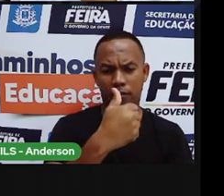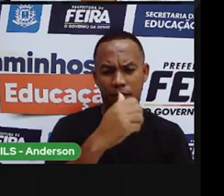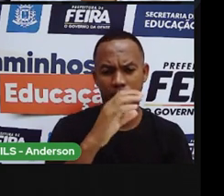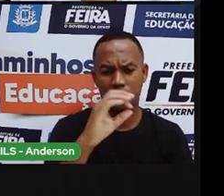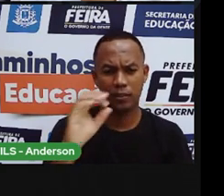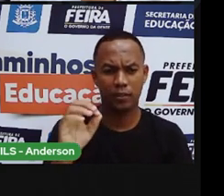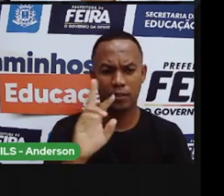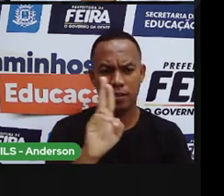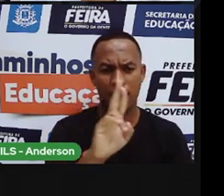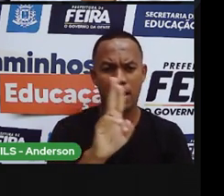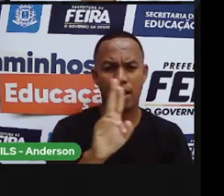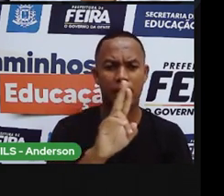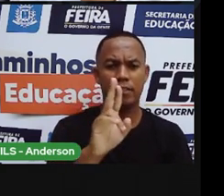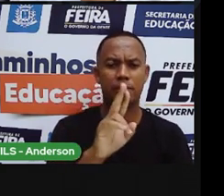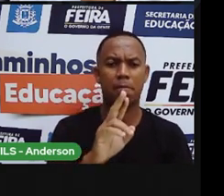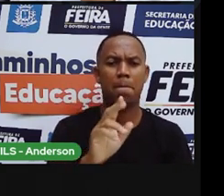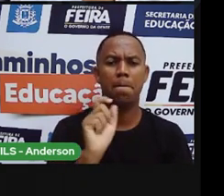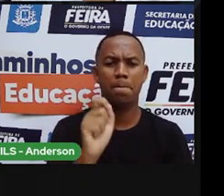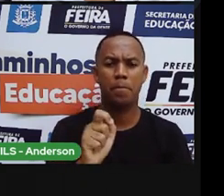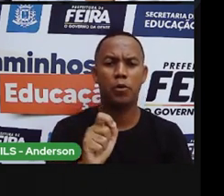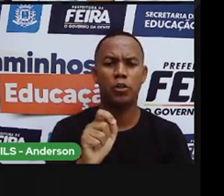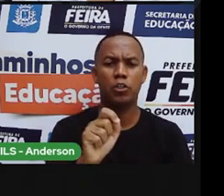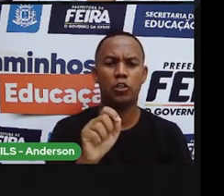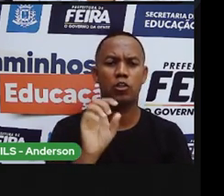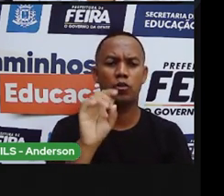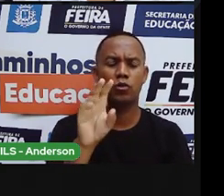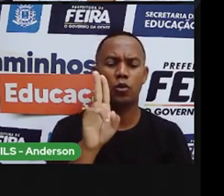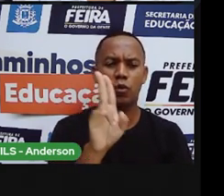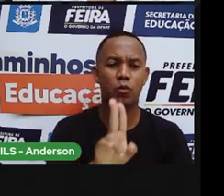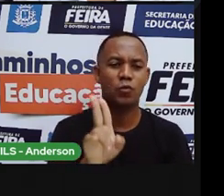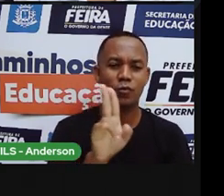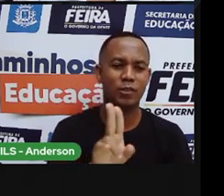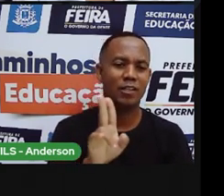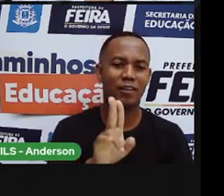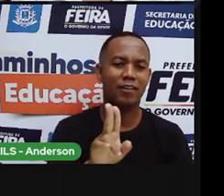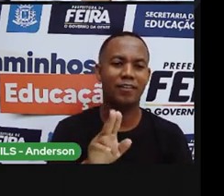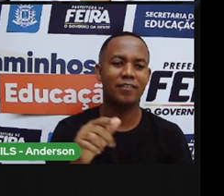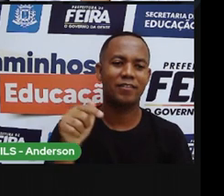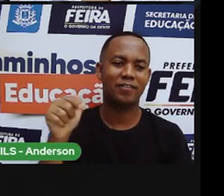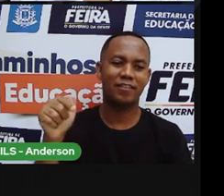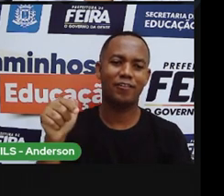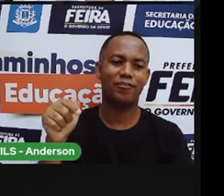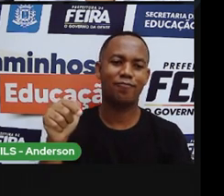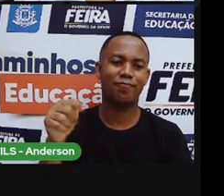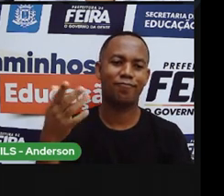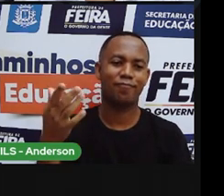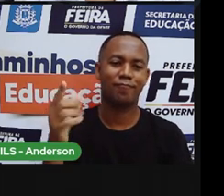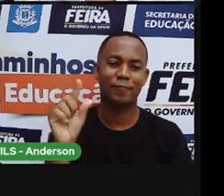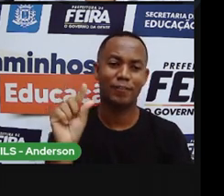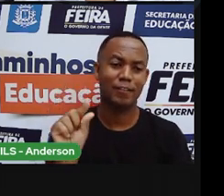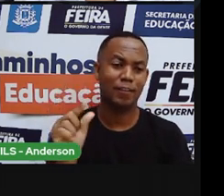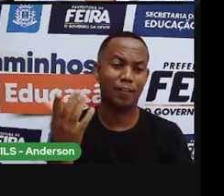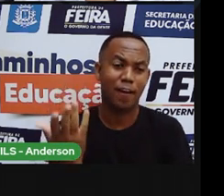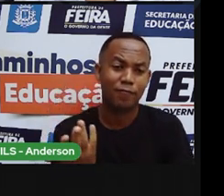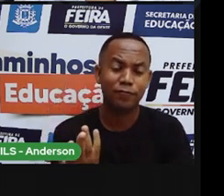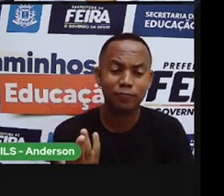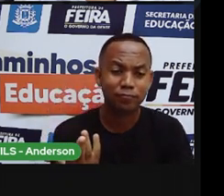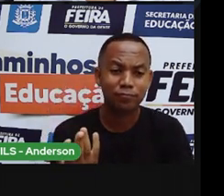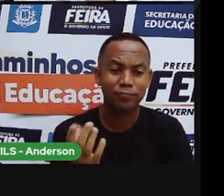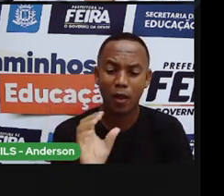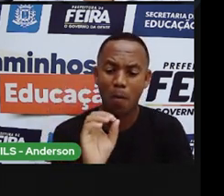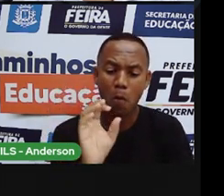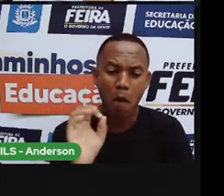7 centavos. Imagine só, de 100 reais você só pudesse usar menos do que 7 centavos, na